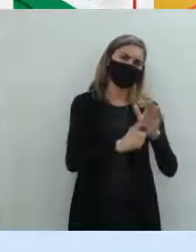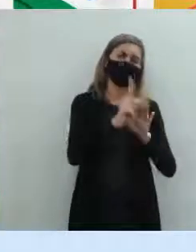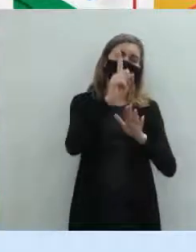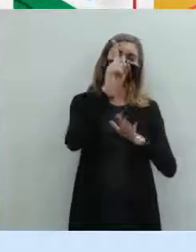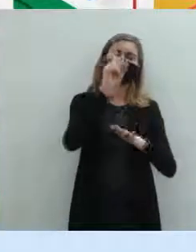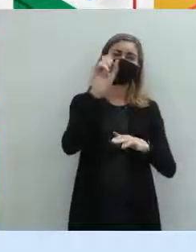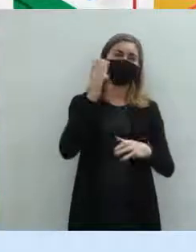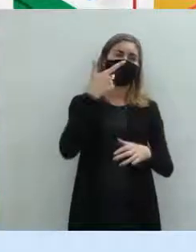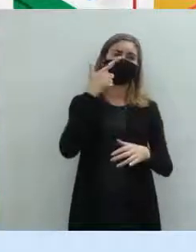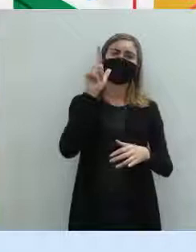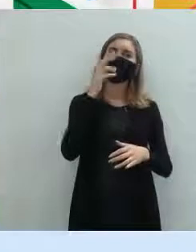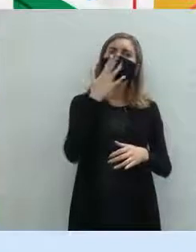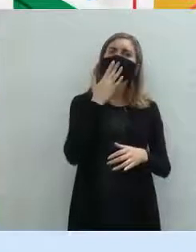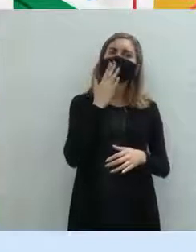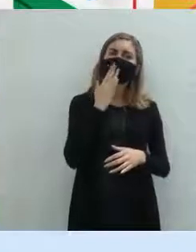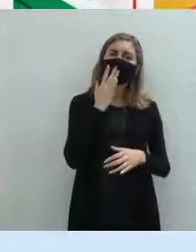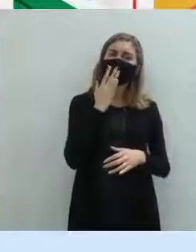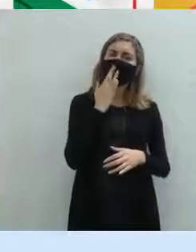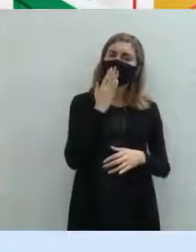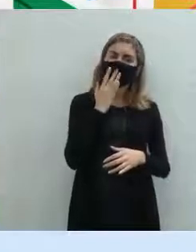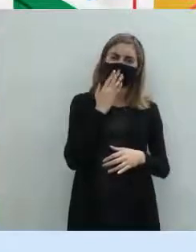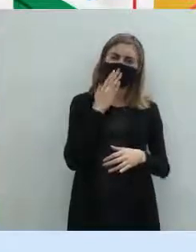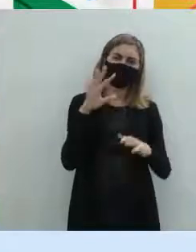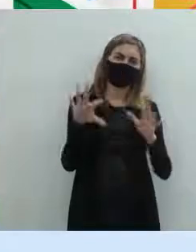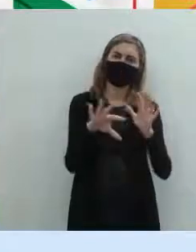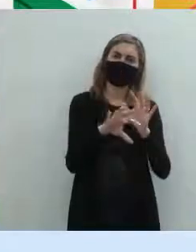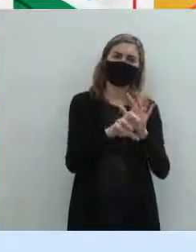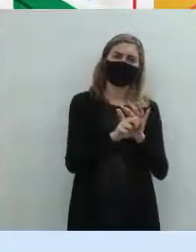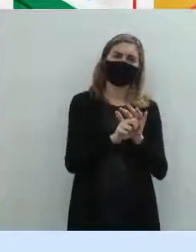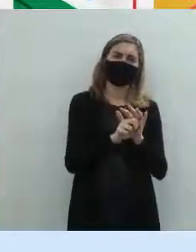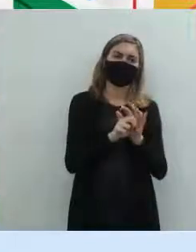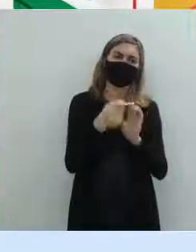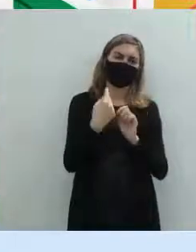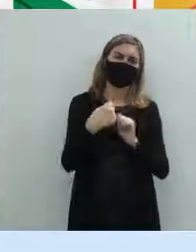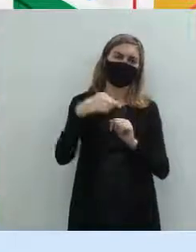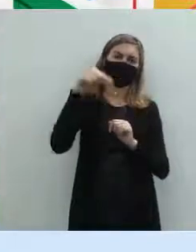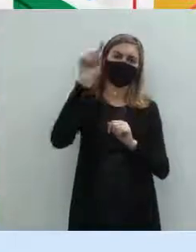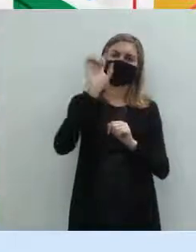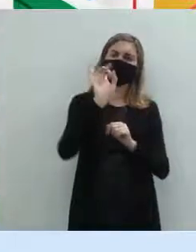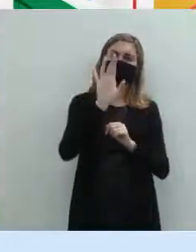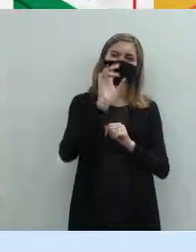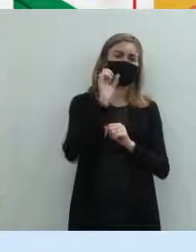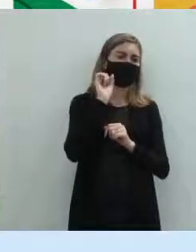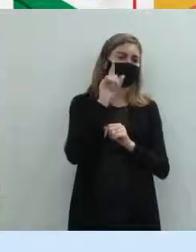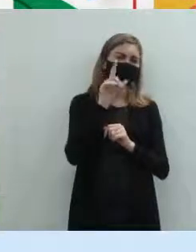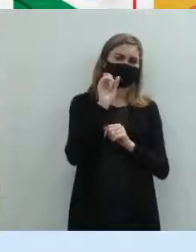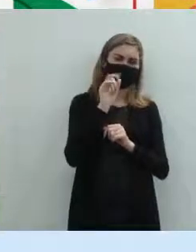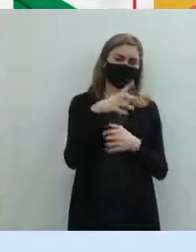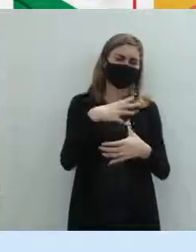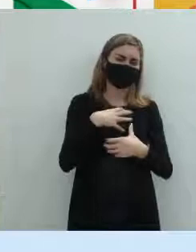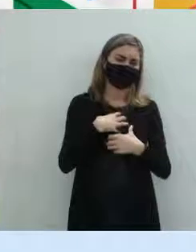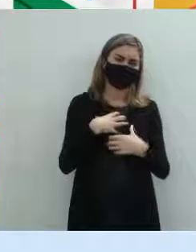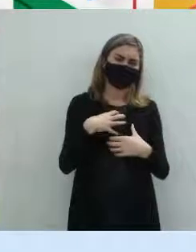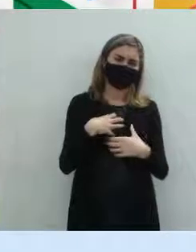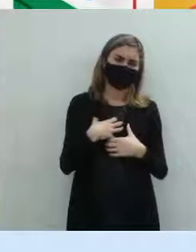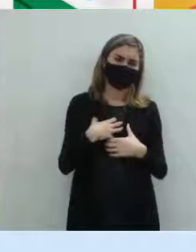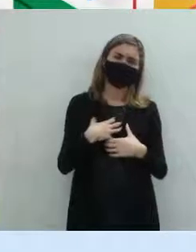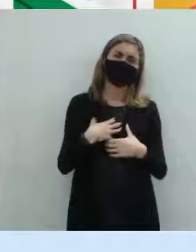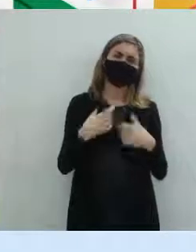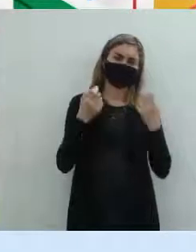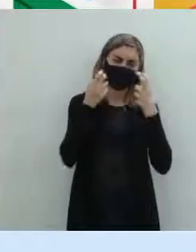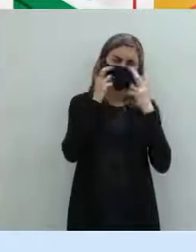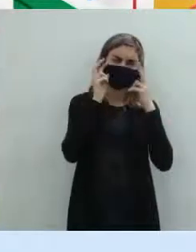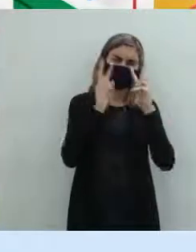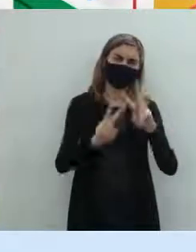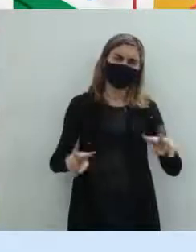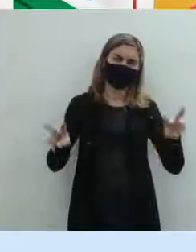azul. As outras cores são absorvidas, né, na sensação que a gente tem ao olhar, tá?